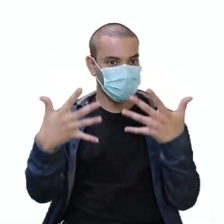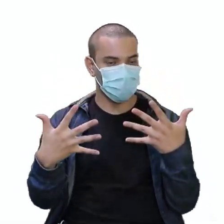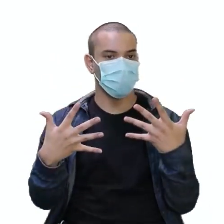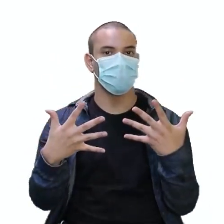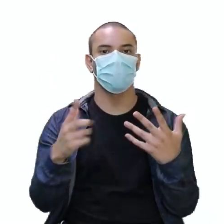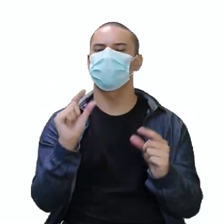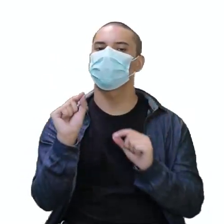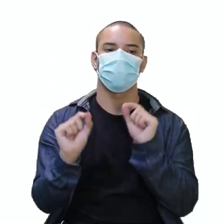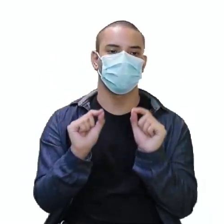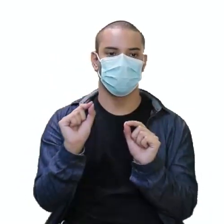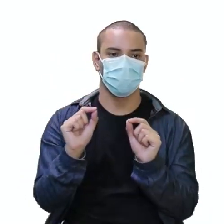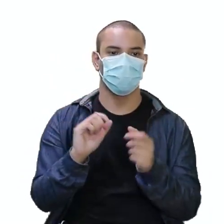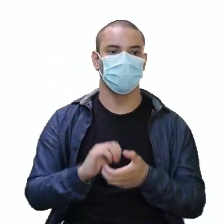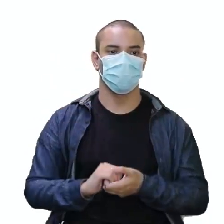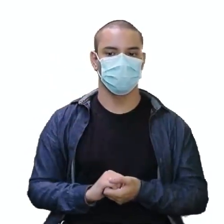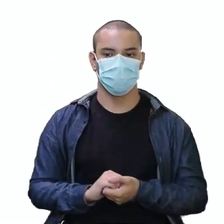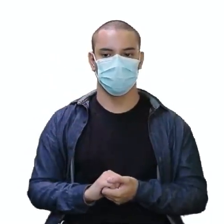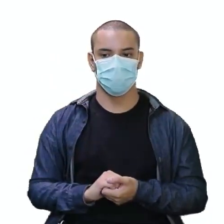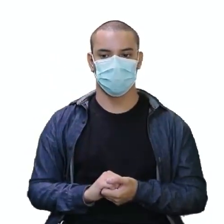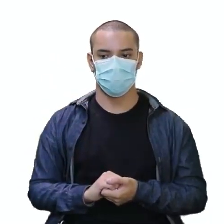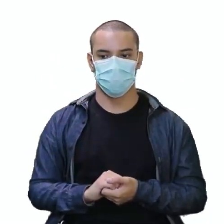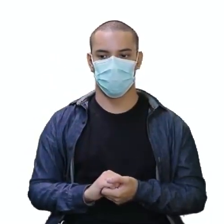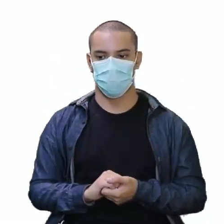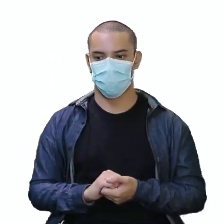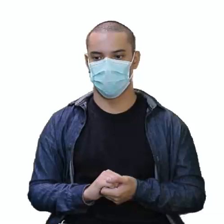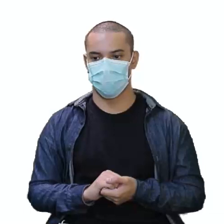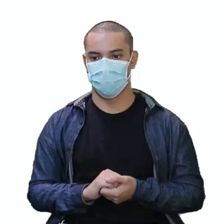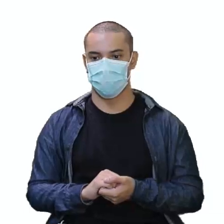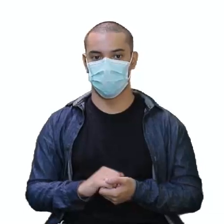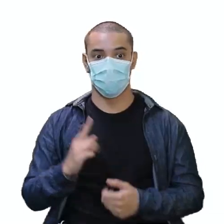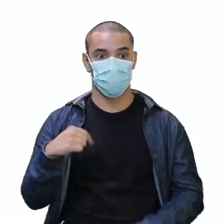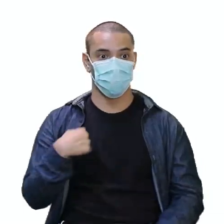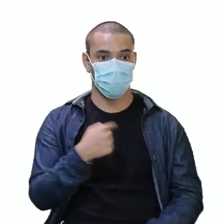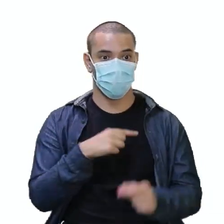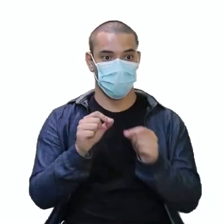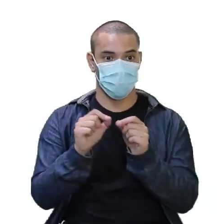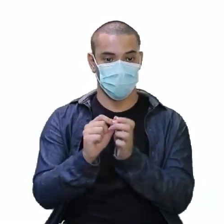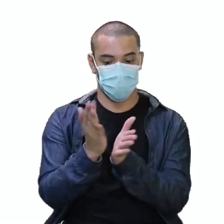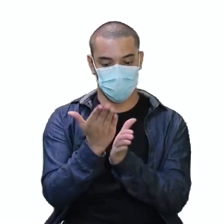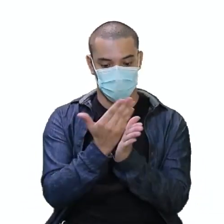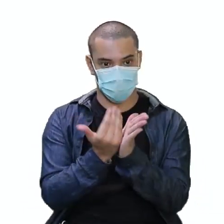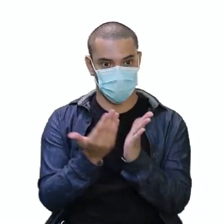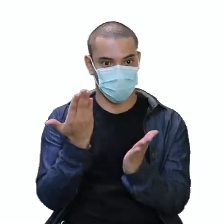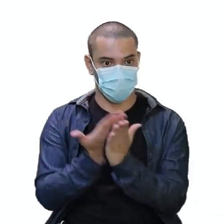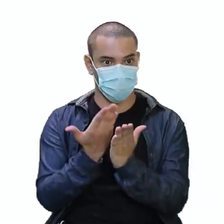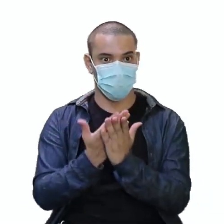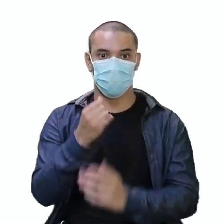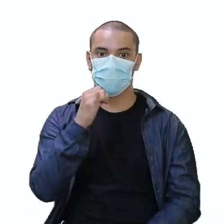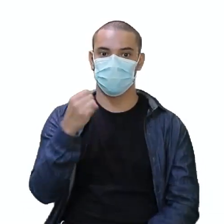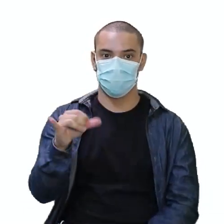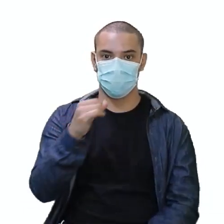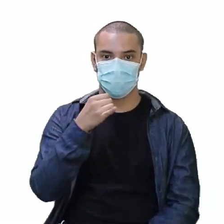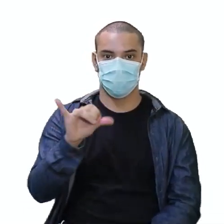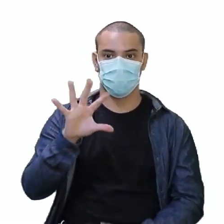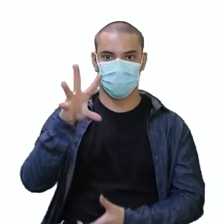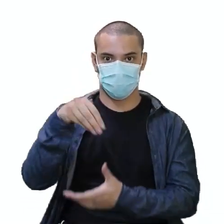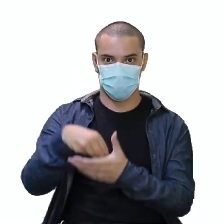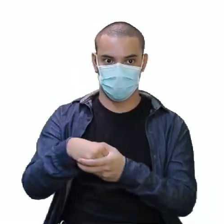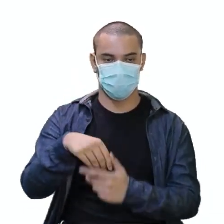ficou. Presta atenção. Nós dividimos essa aula falando sobre energia no